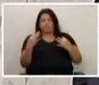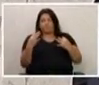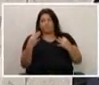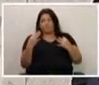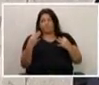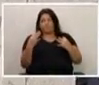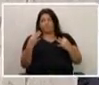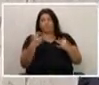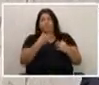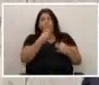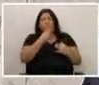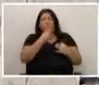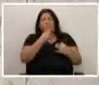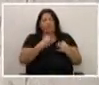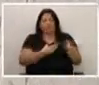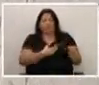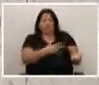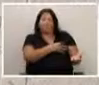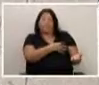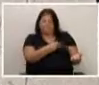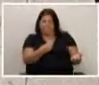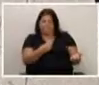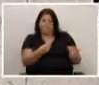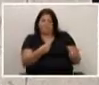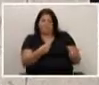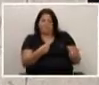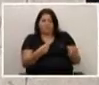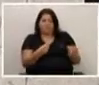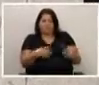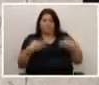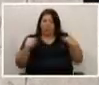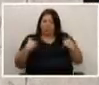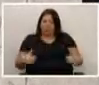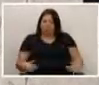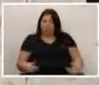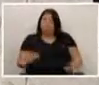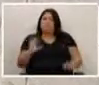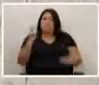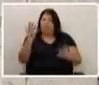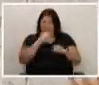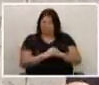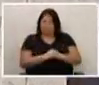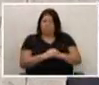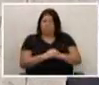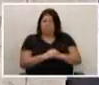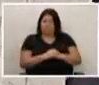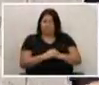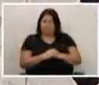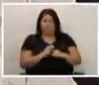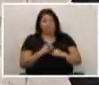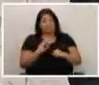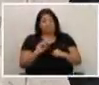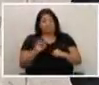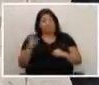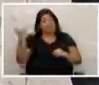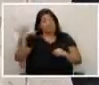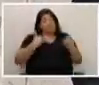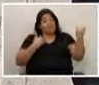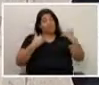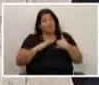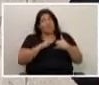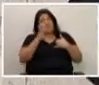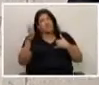Como o menino estava vestido, ficou essa pergunta na hora, o que teria acontecido? Chegou a informação de que esse menino teria ido à